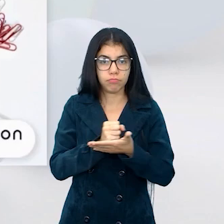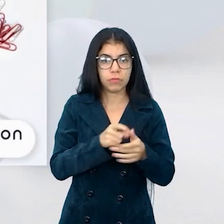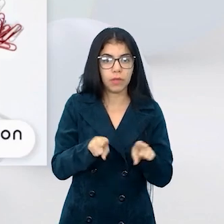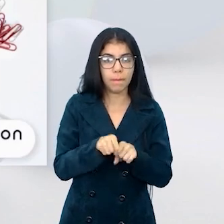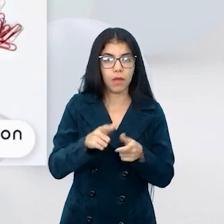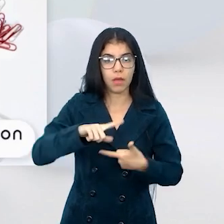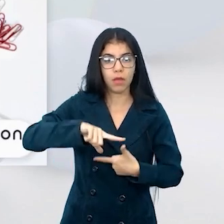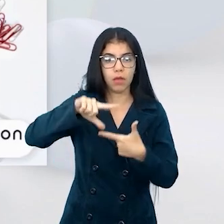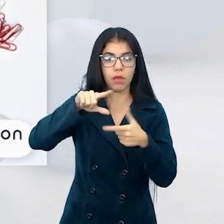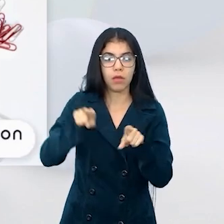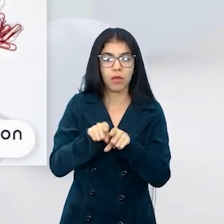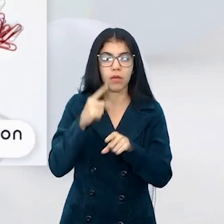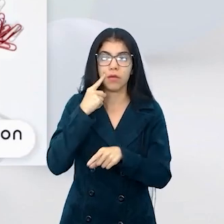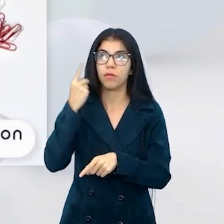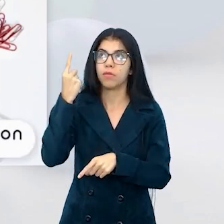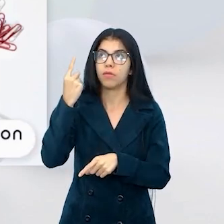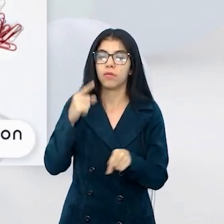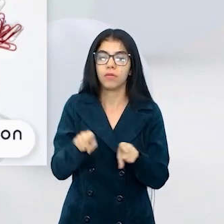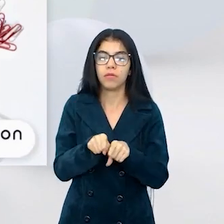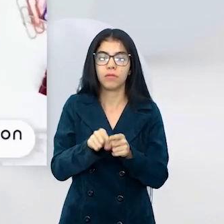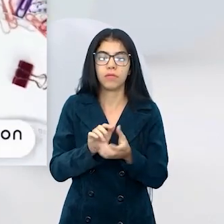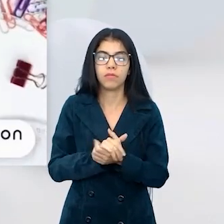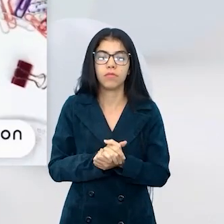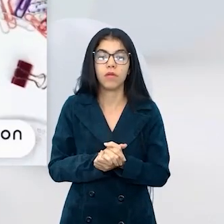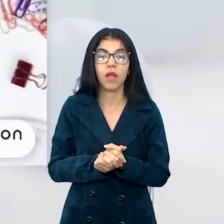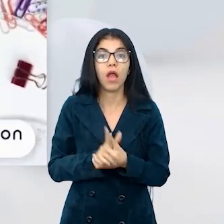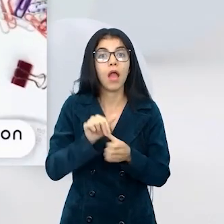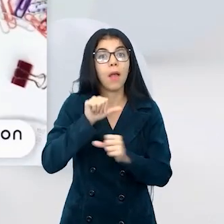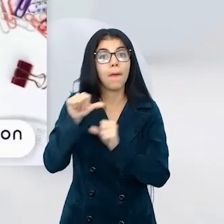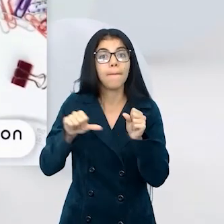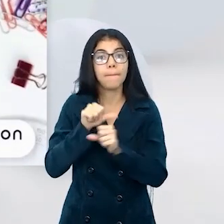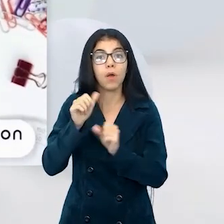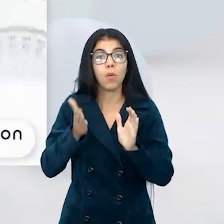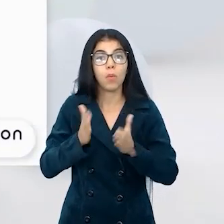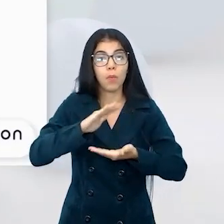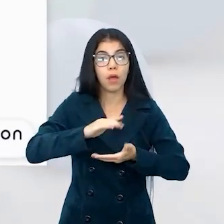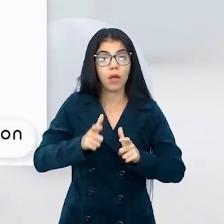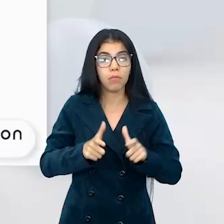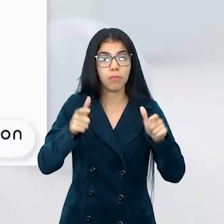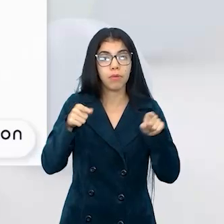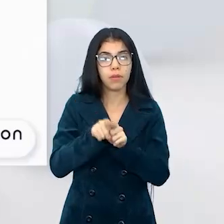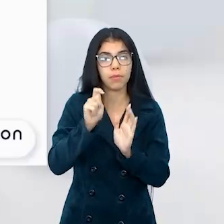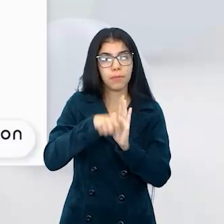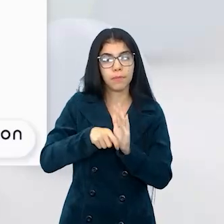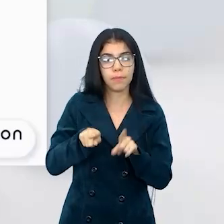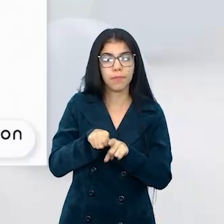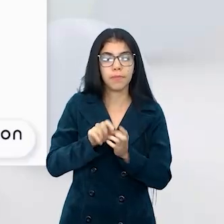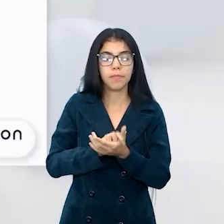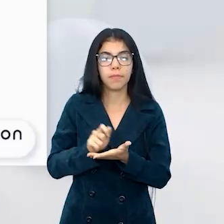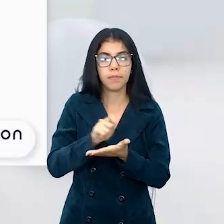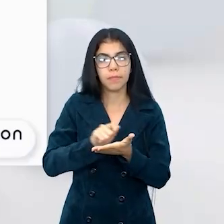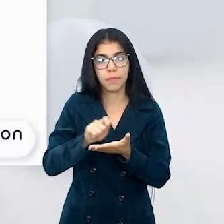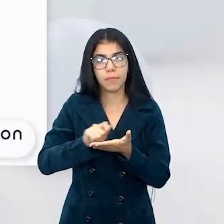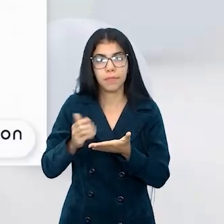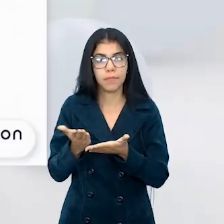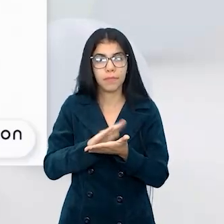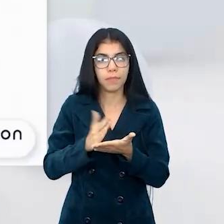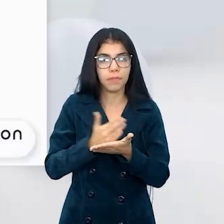Imagem de uma caixa de presente pequena, escrito: vamos. Se transforma em uma caixa maior, escrito: anotar. Escrito: diário de